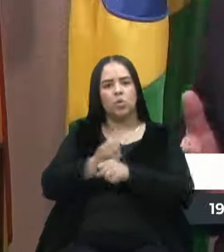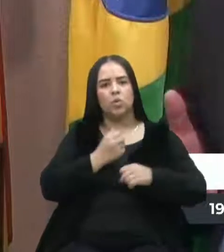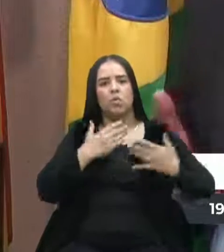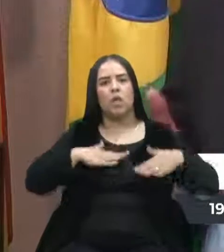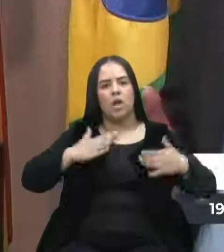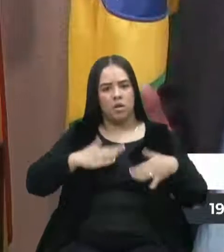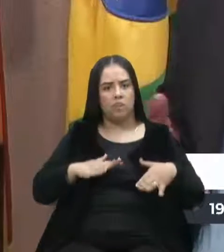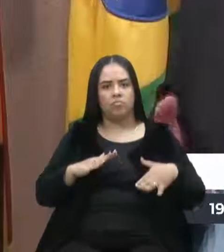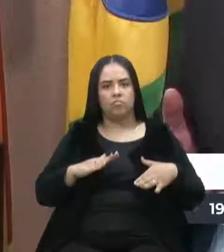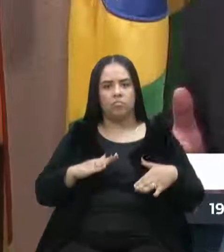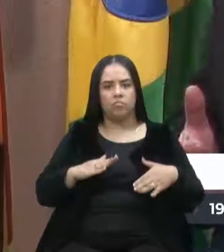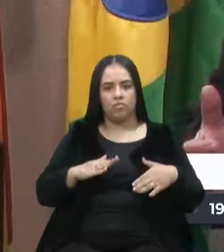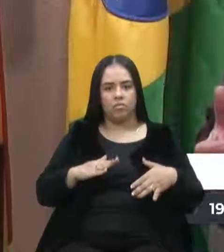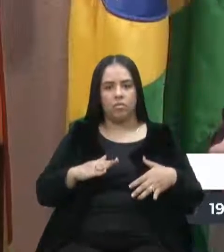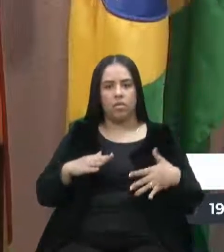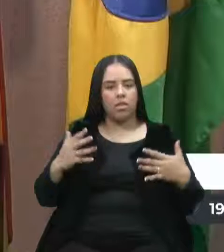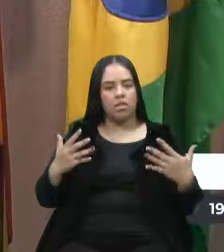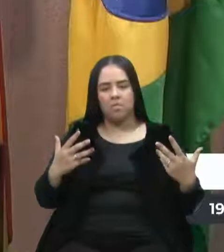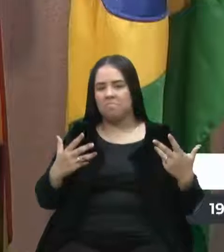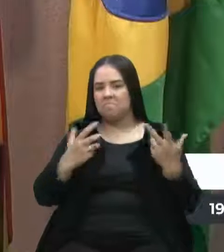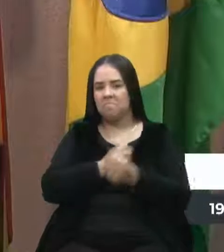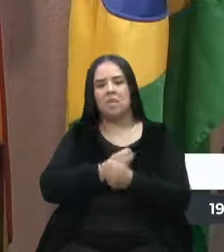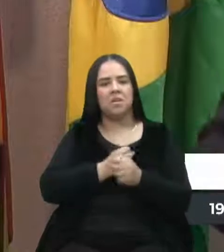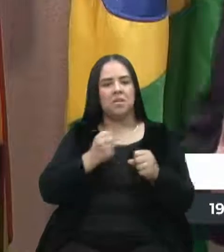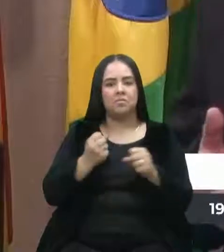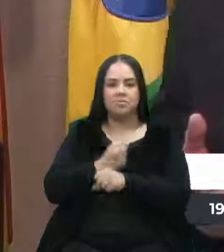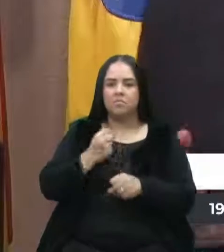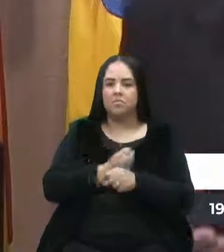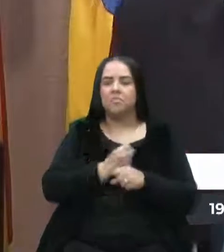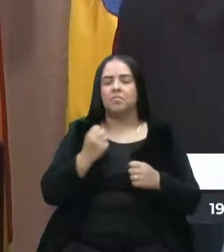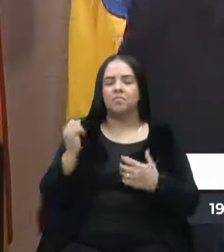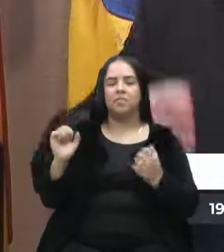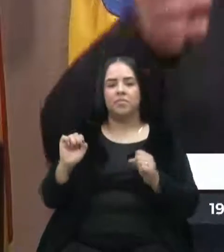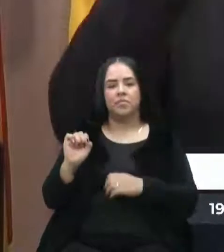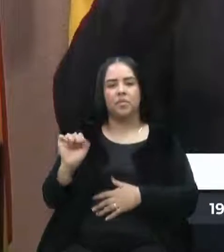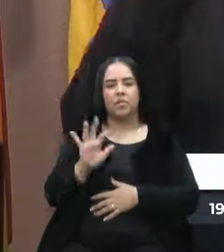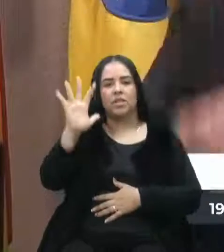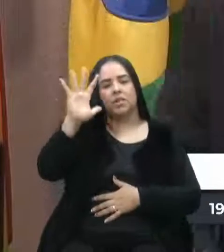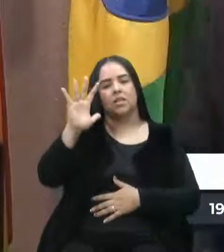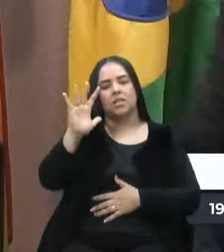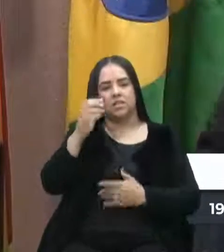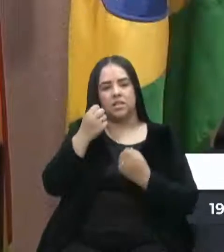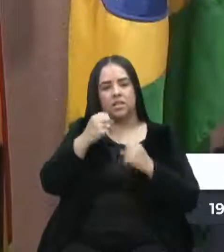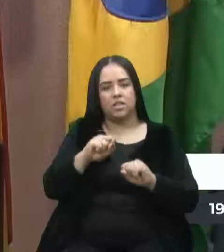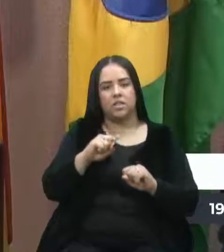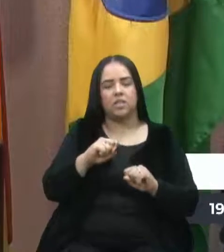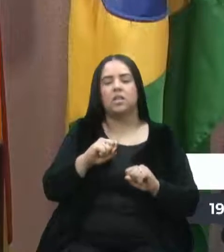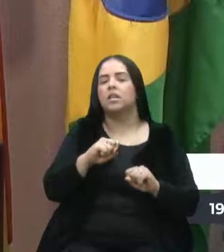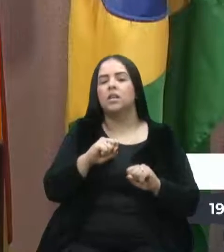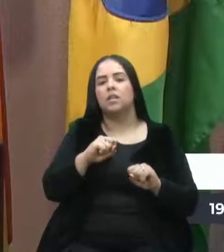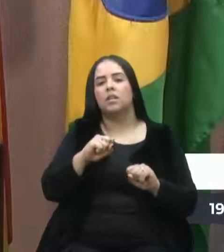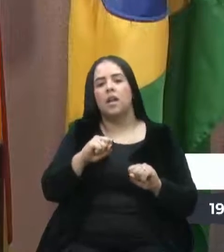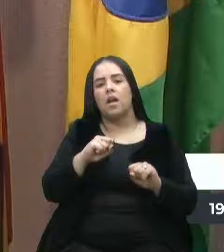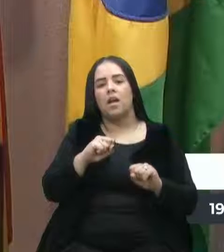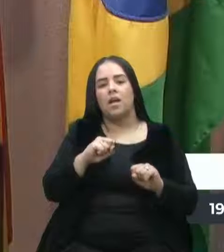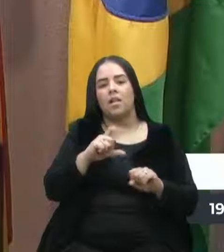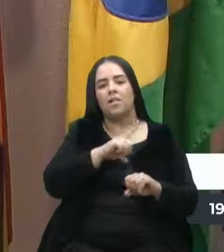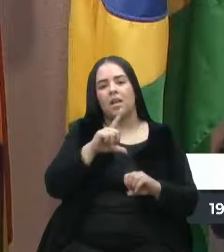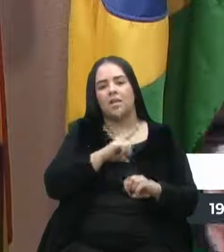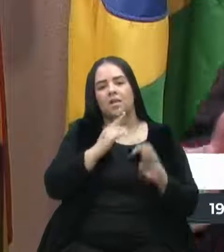se você console devagarinho e tem uma bela de uma obra para o seu valorizasse que até alimentação que nós tenhamos muito mais caso assim construídas